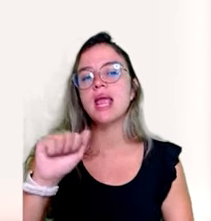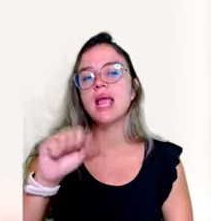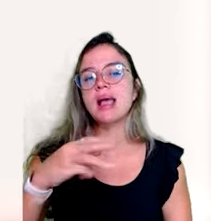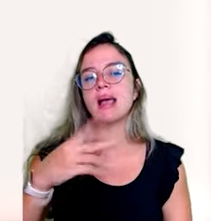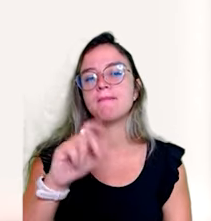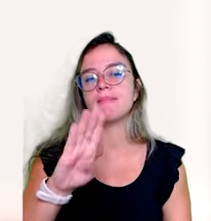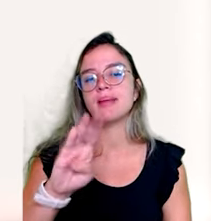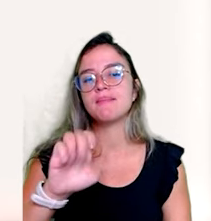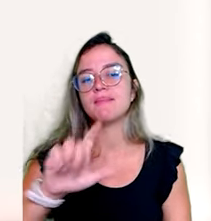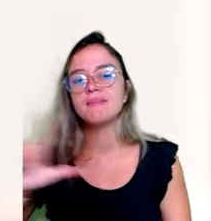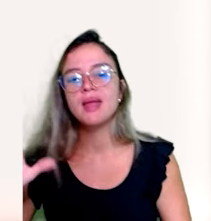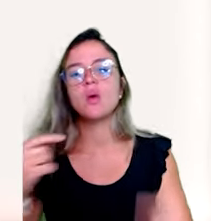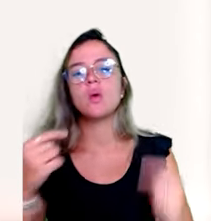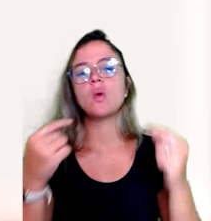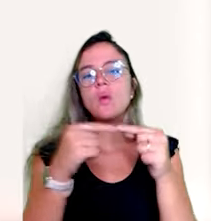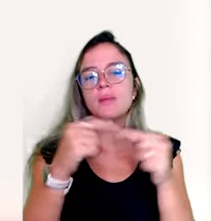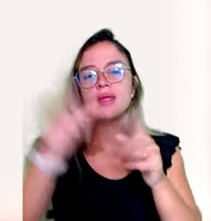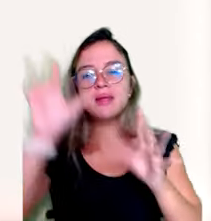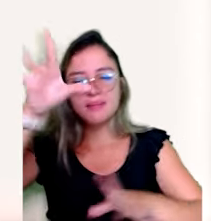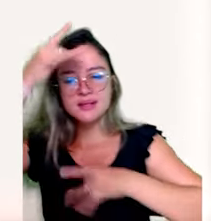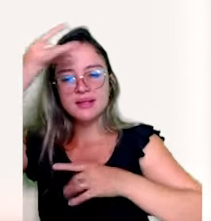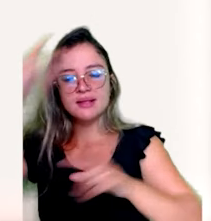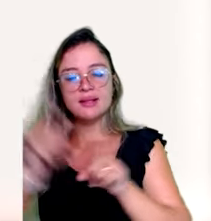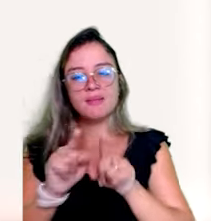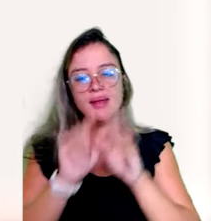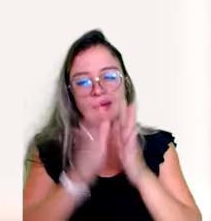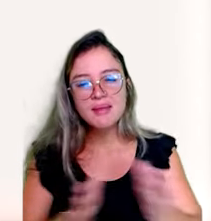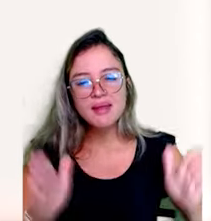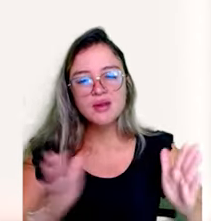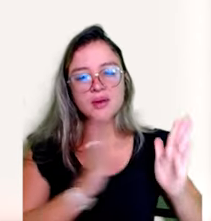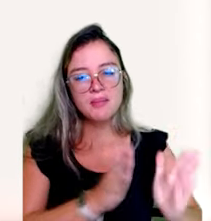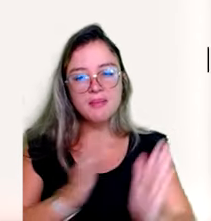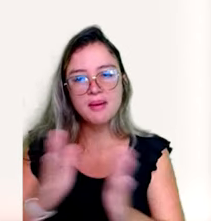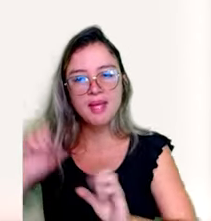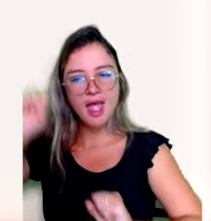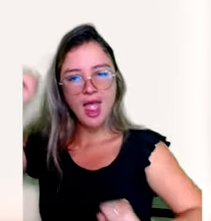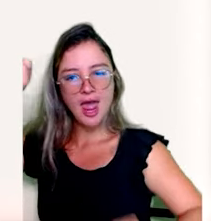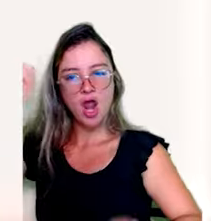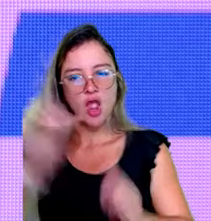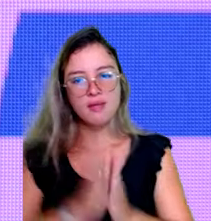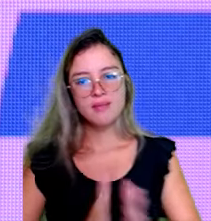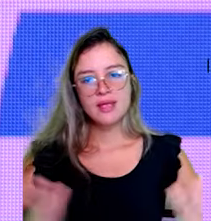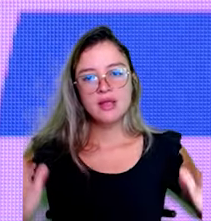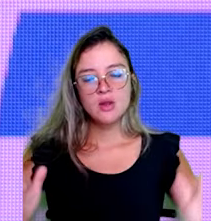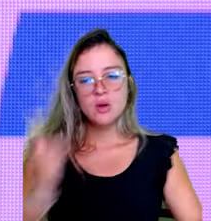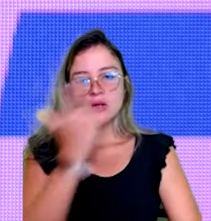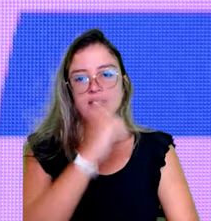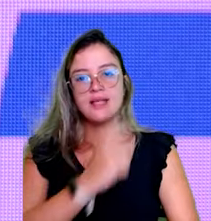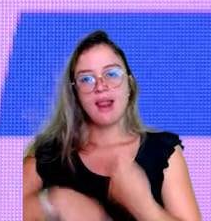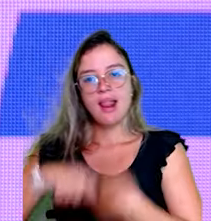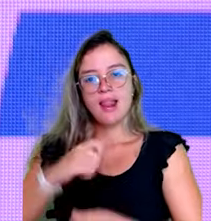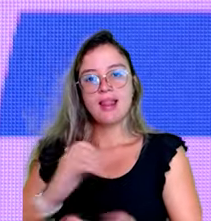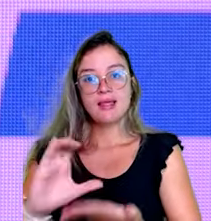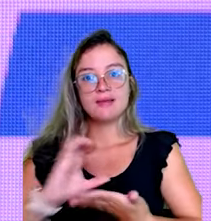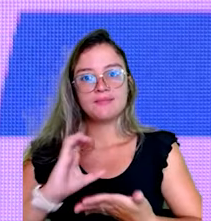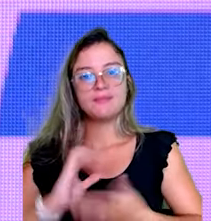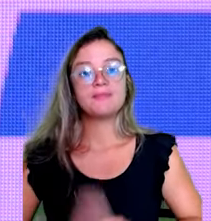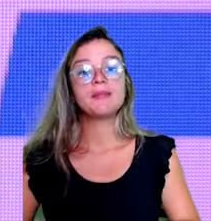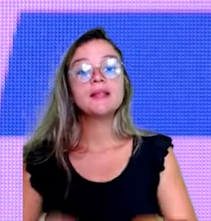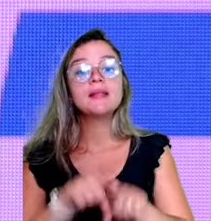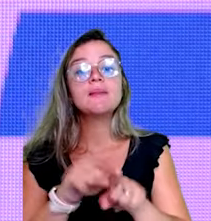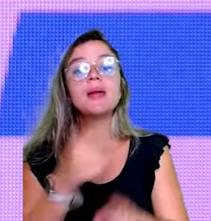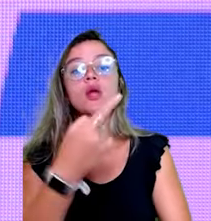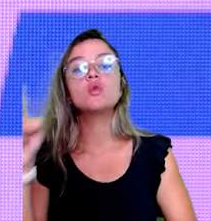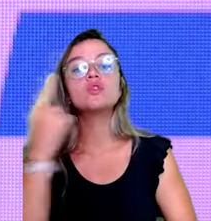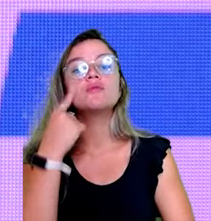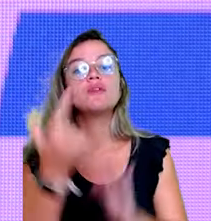as personagens e as fases da jornada do herói, que resulta em uma narrativa vendável. Por último, o livro de Adilson